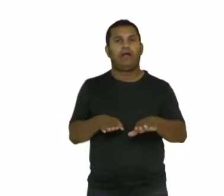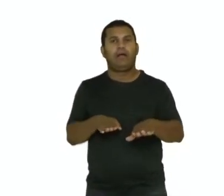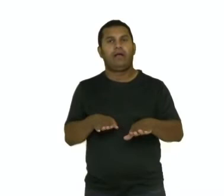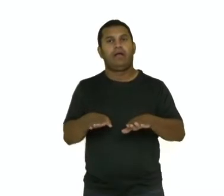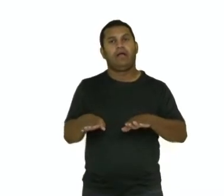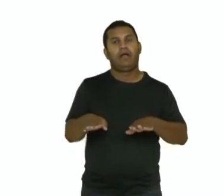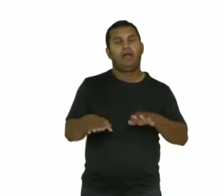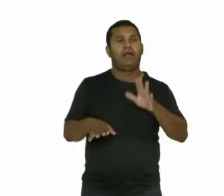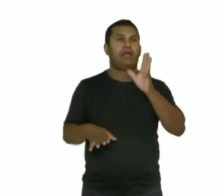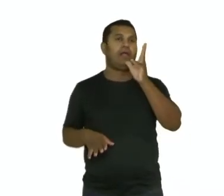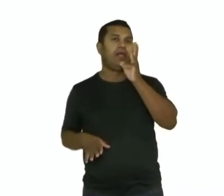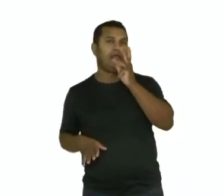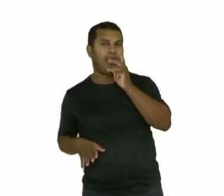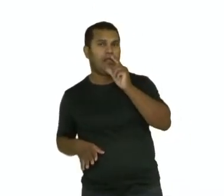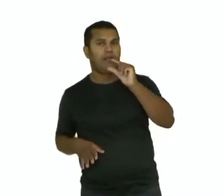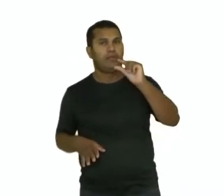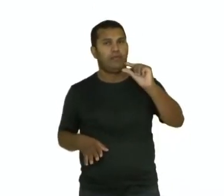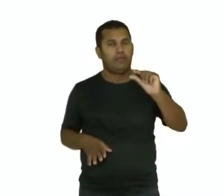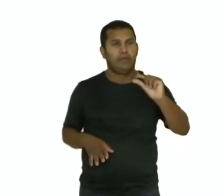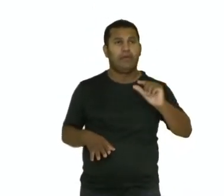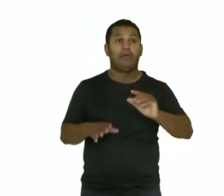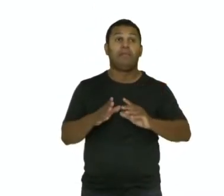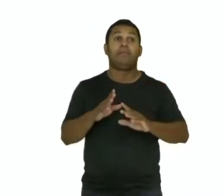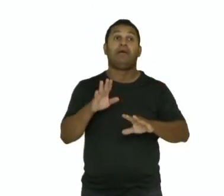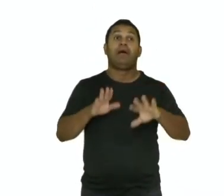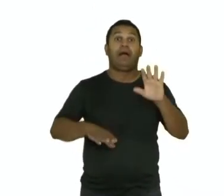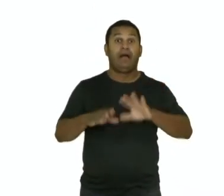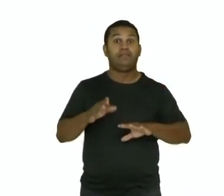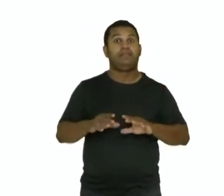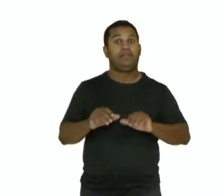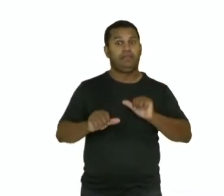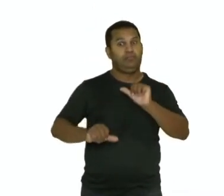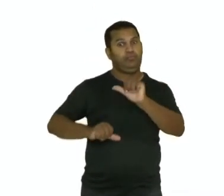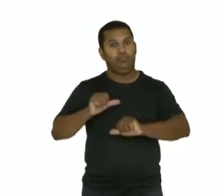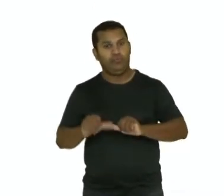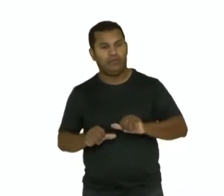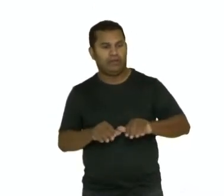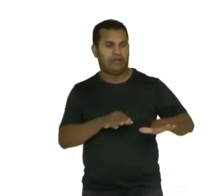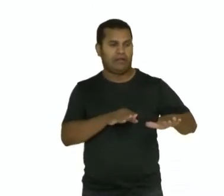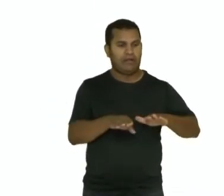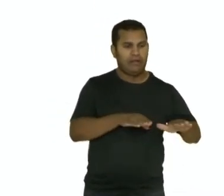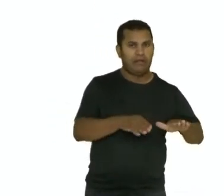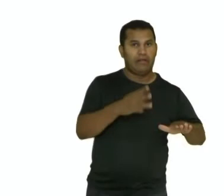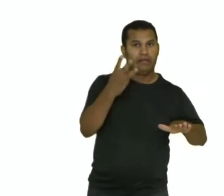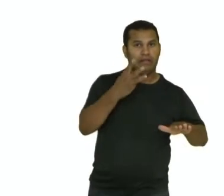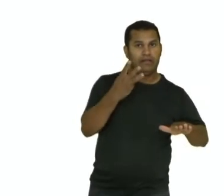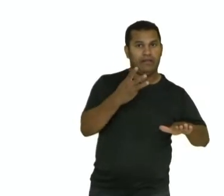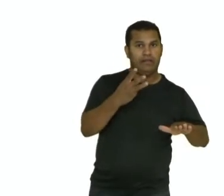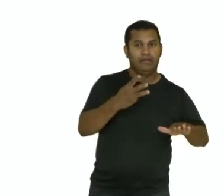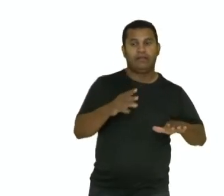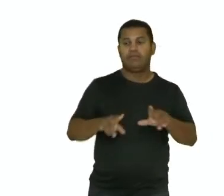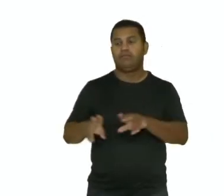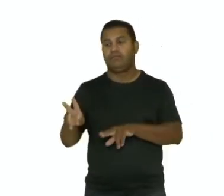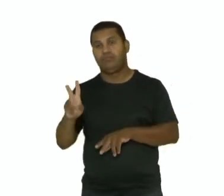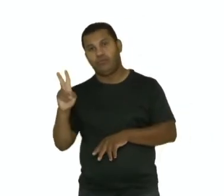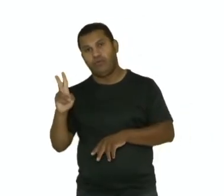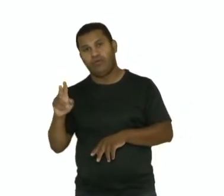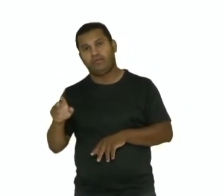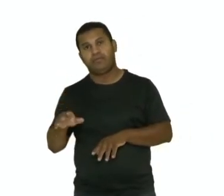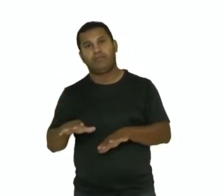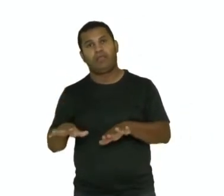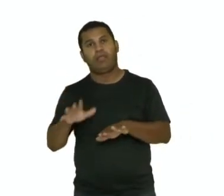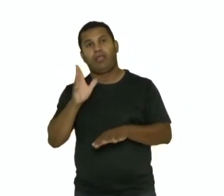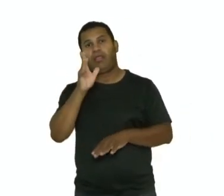trabalham invertendo. Eles fazem 2 passos rápidos e 3 passos mais lentos. Esses passos sempre dentro